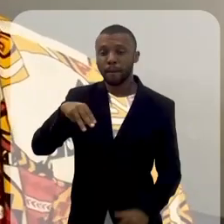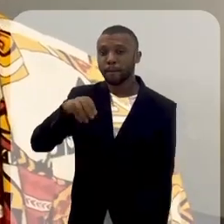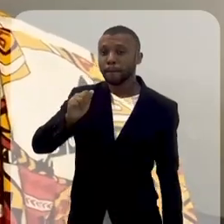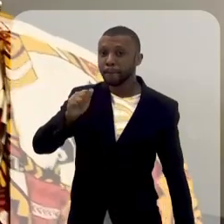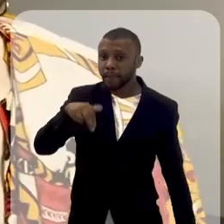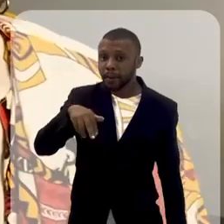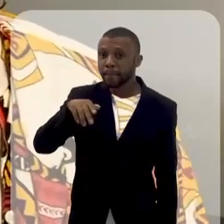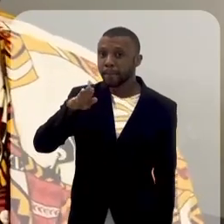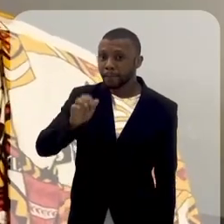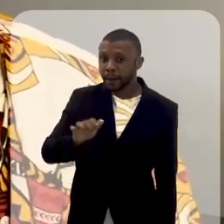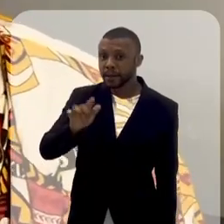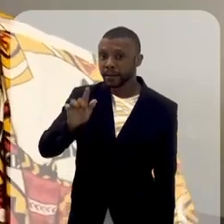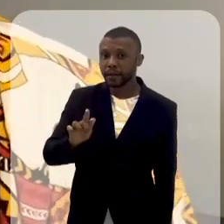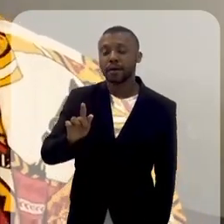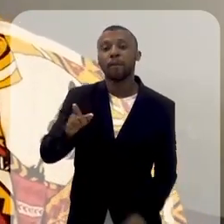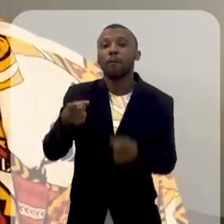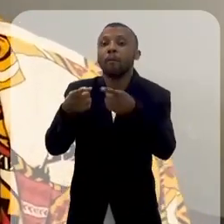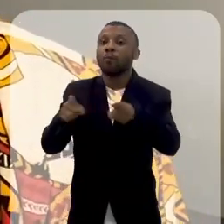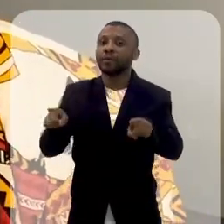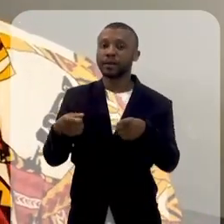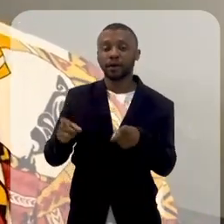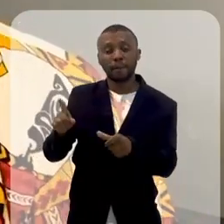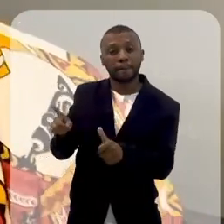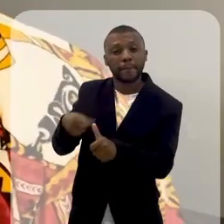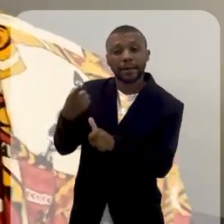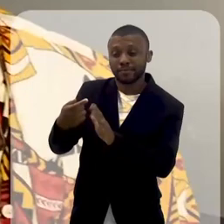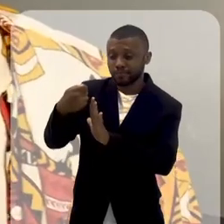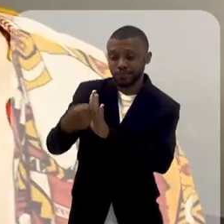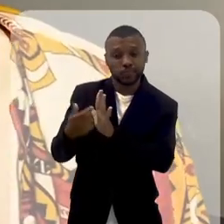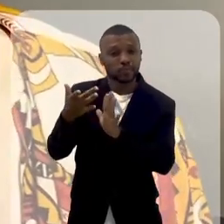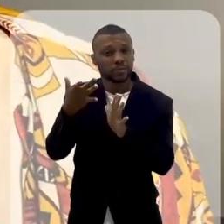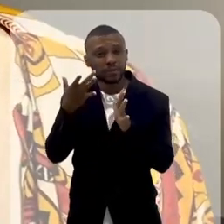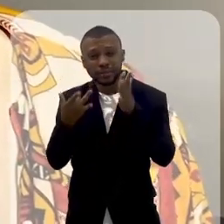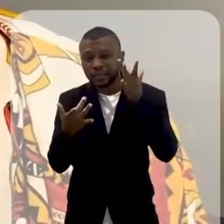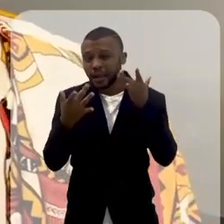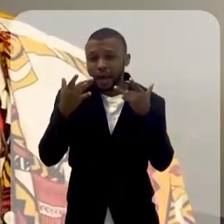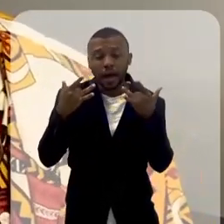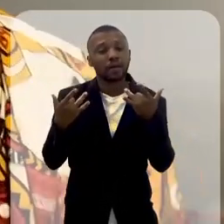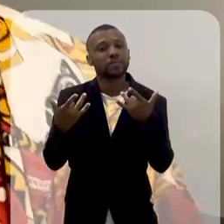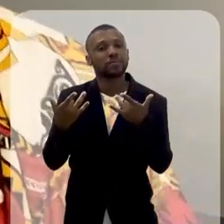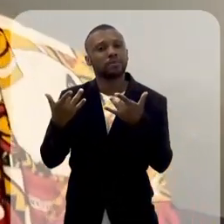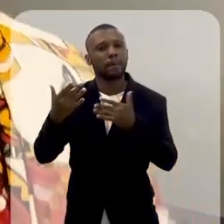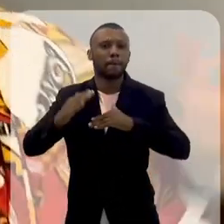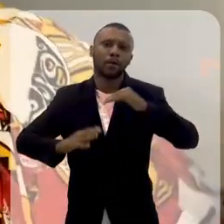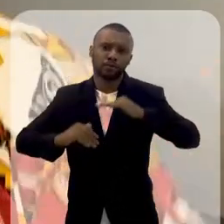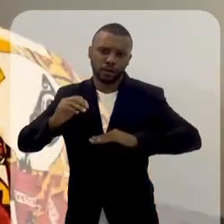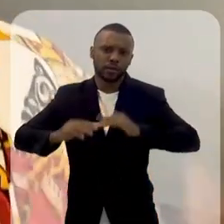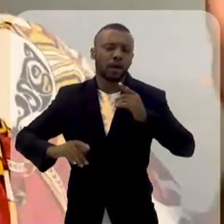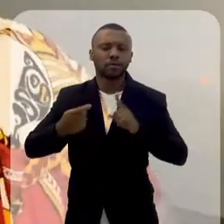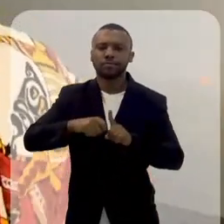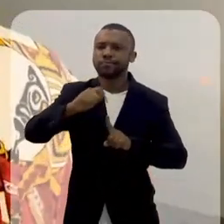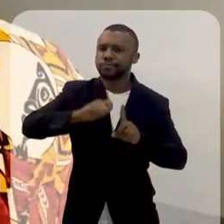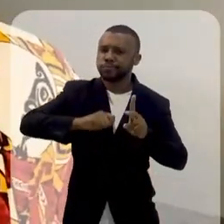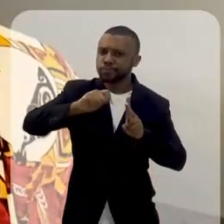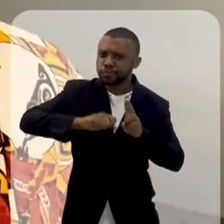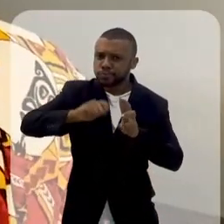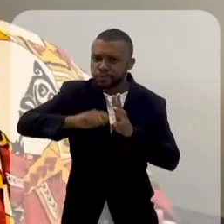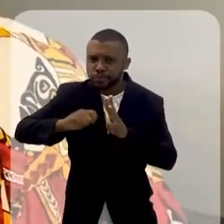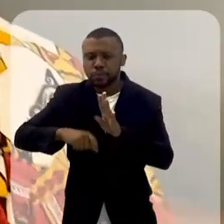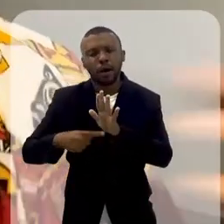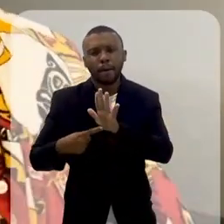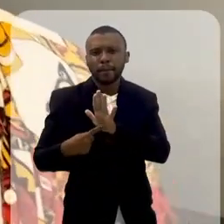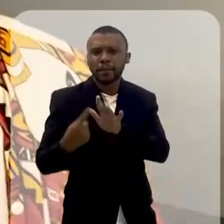parte do Mambembe, o musical. Foi a primeira peça profissional que eu faço, que é lá recebendo cachê mensal